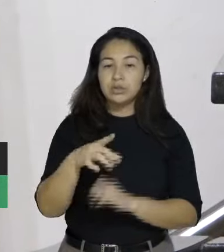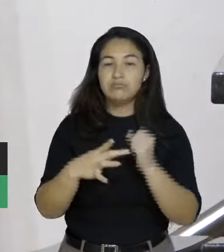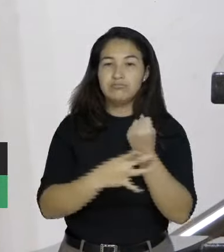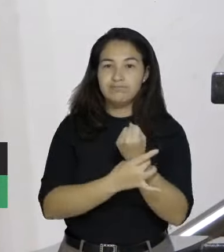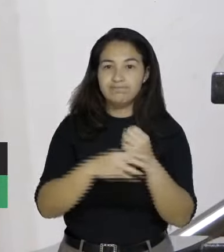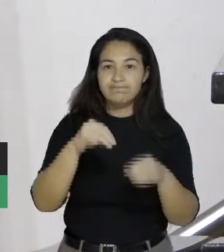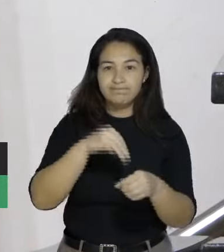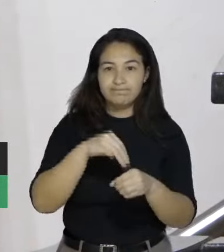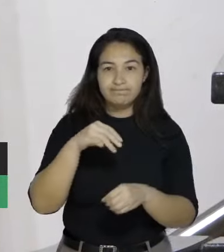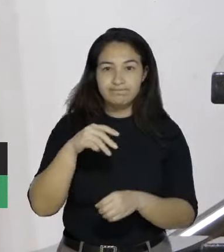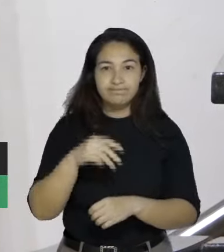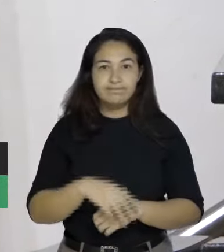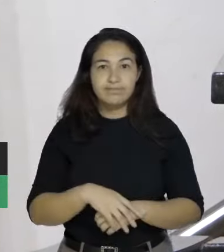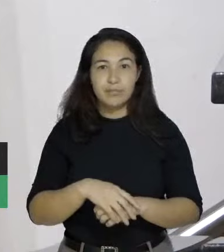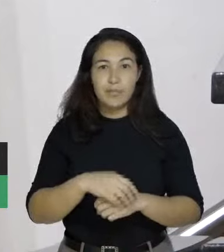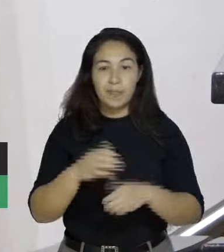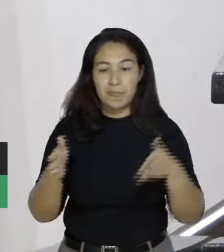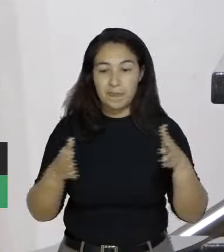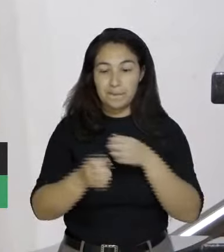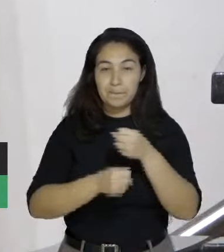tá um ano instalados